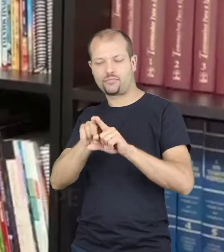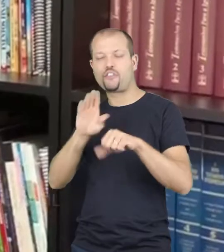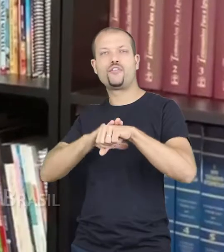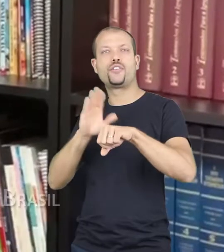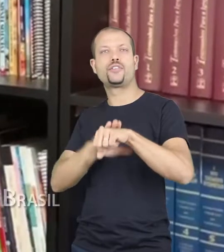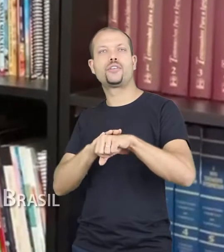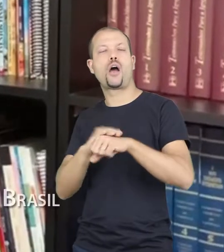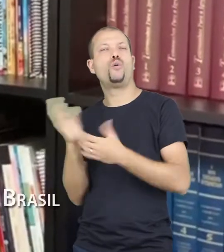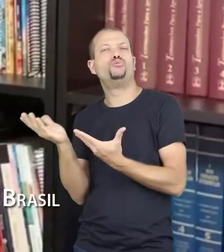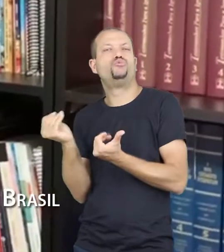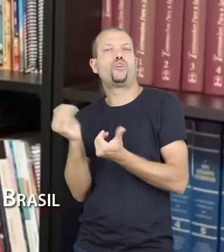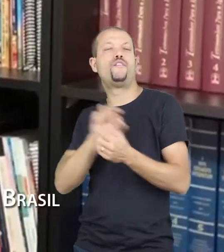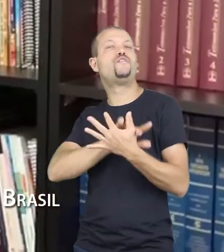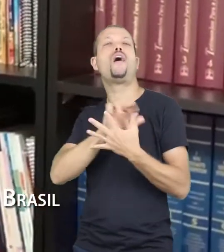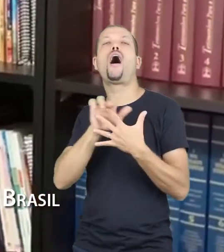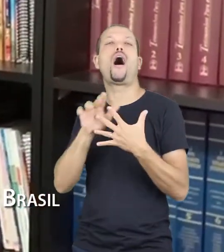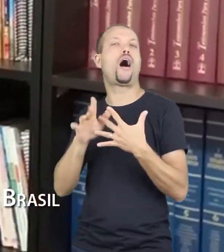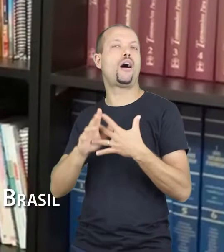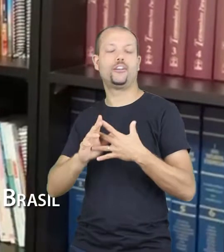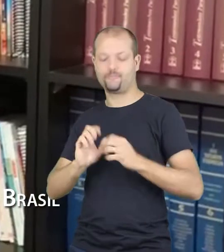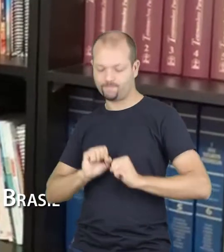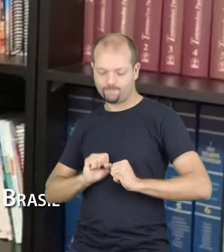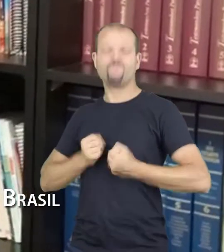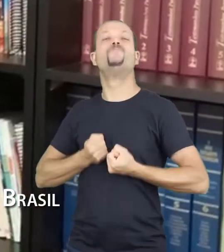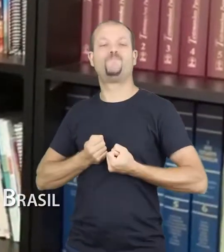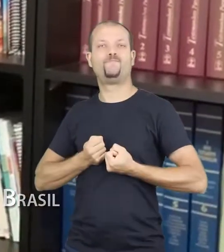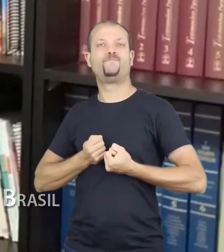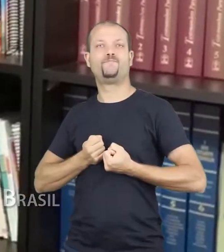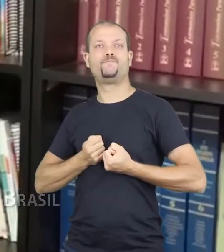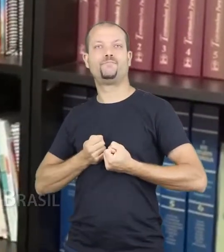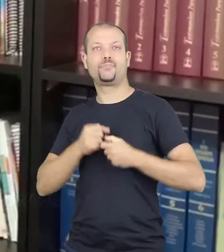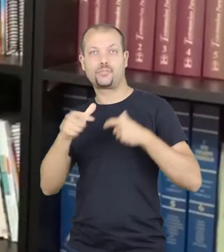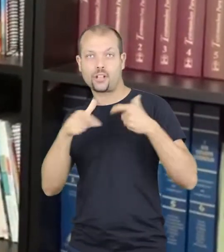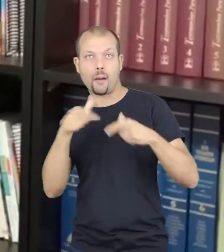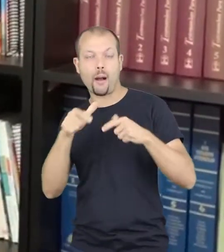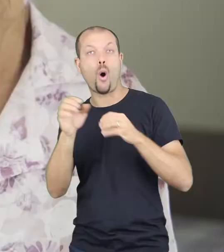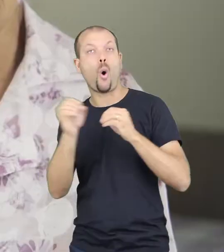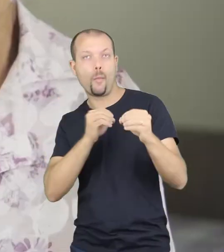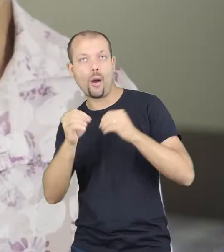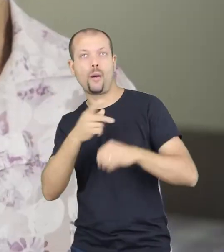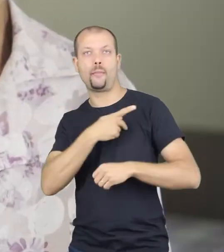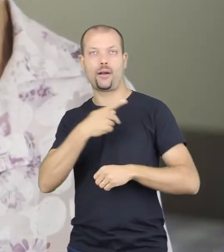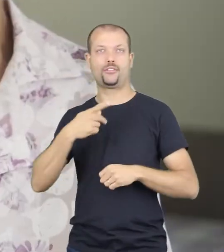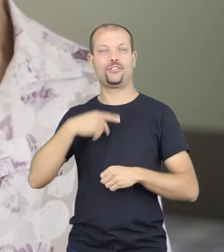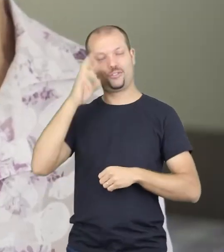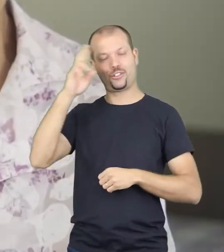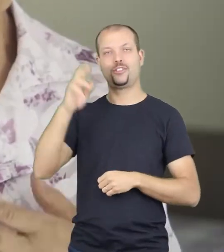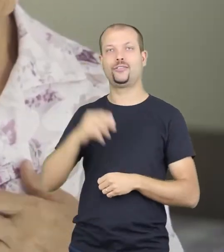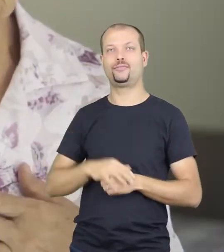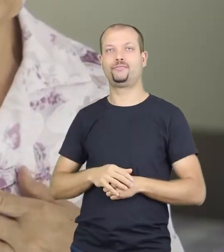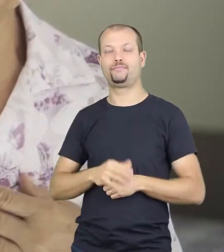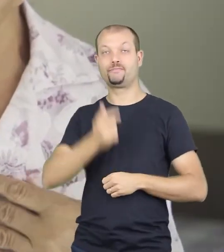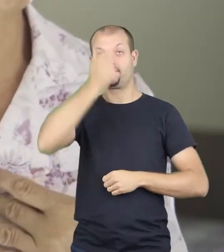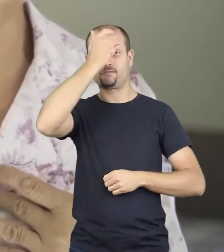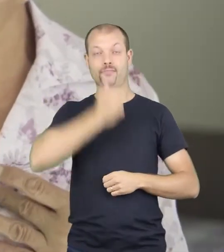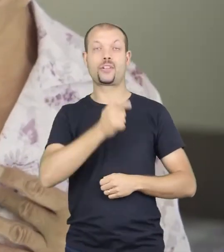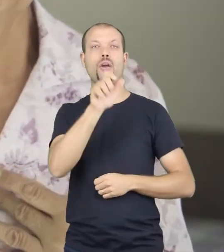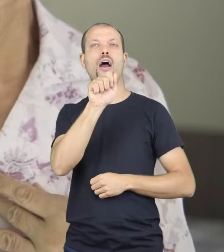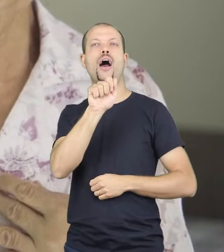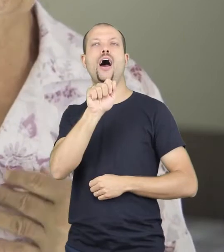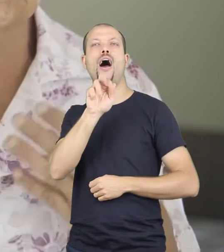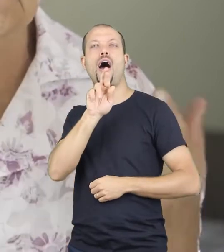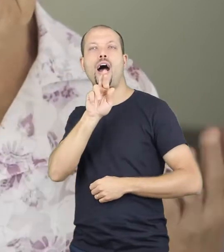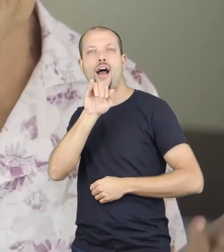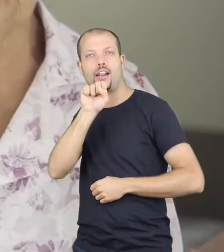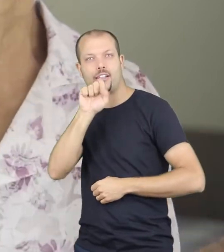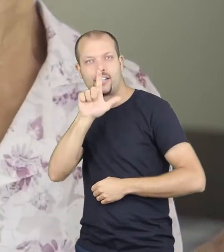exclusivamente à pregação do Evangelho, como pastores e obreiros do Senhor. Eu sou Arisleda Nonato